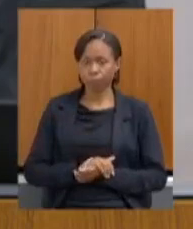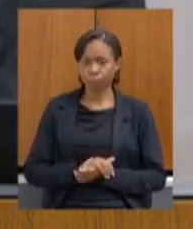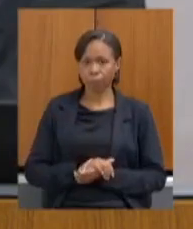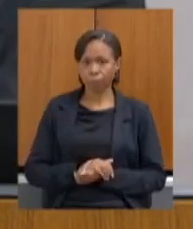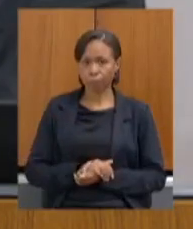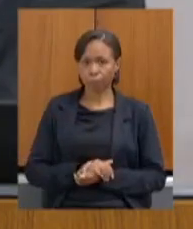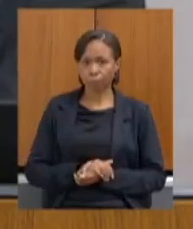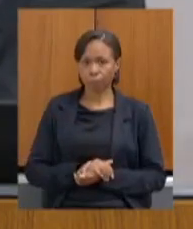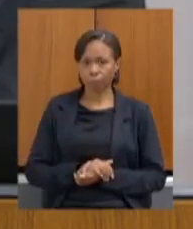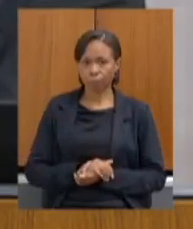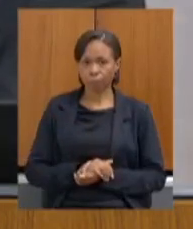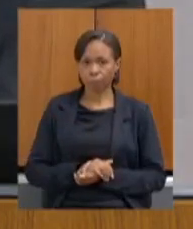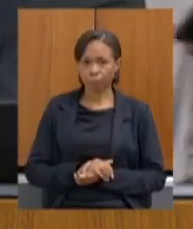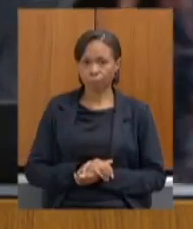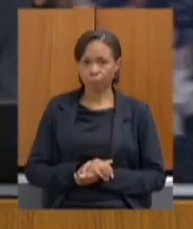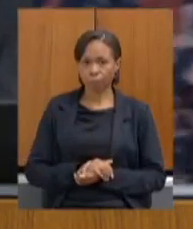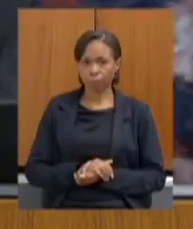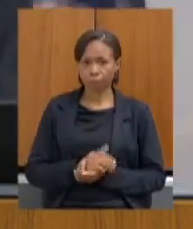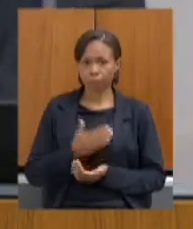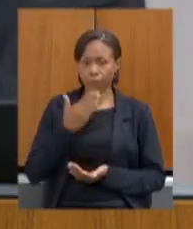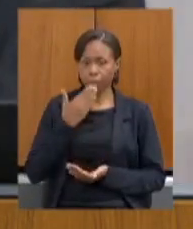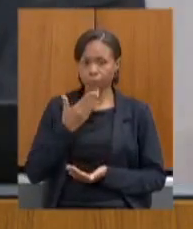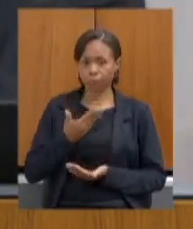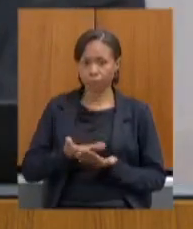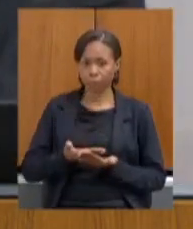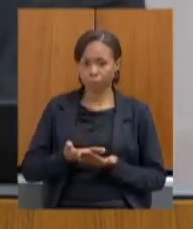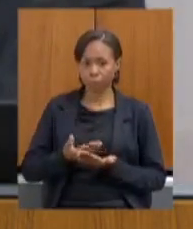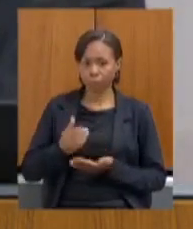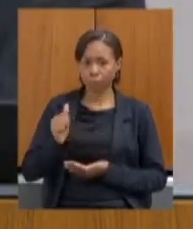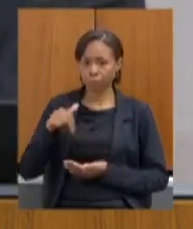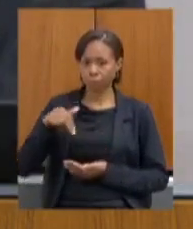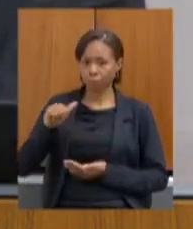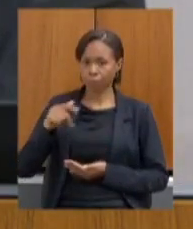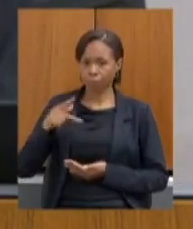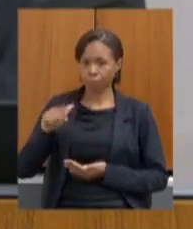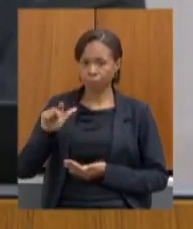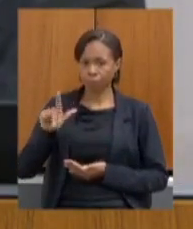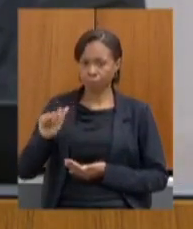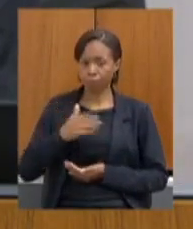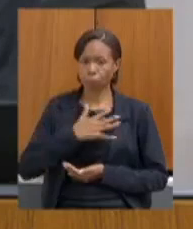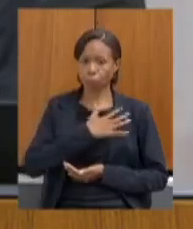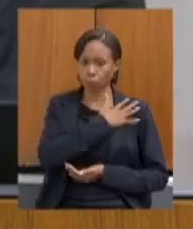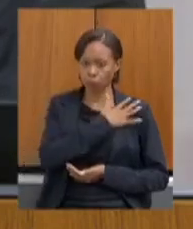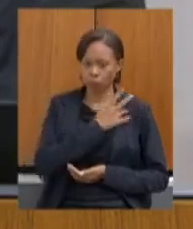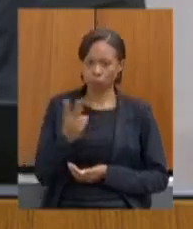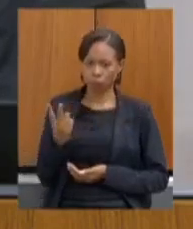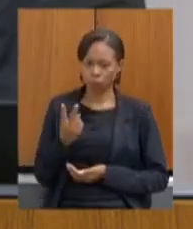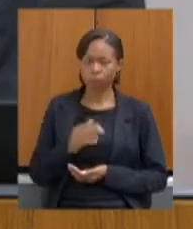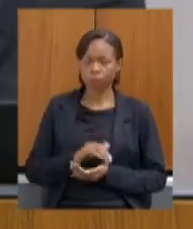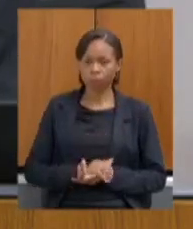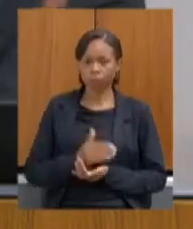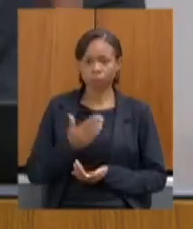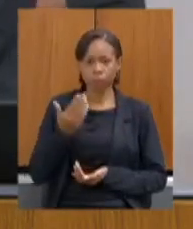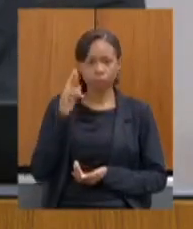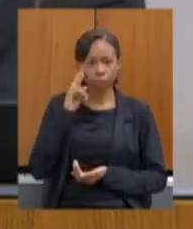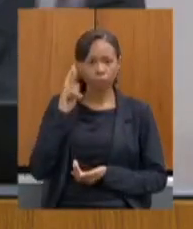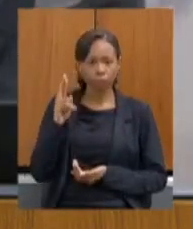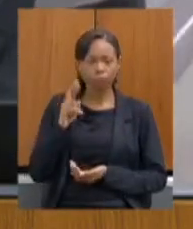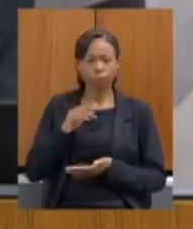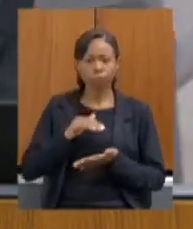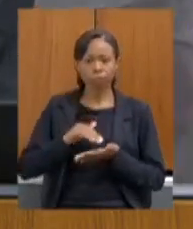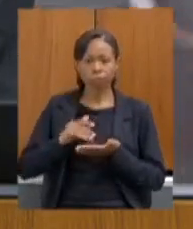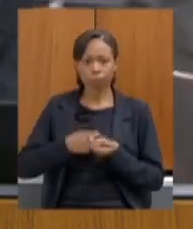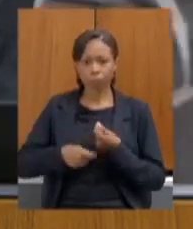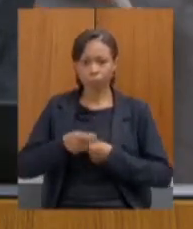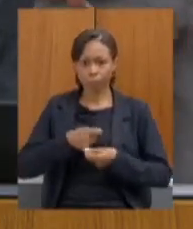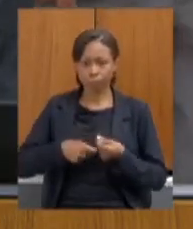Celentíssimo senhor... Agora vou ler requerimento da deputada Ana Paula Esquerra e do deputado Sargento Rodrigues. Celentíssimo senhor presidente da Comissão de Administração Pública,